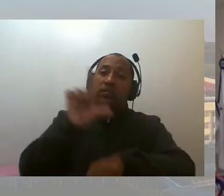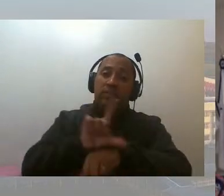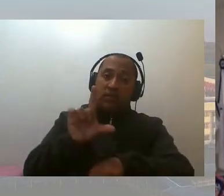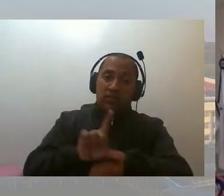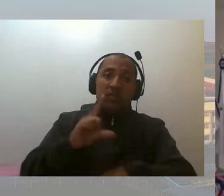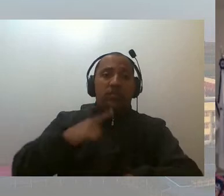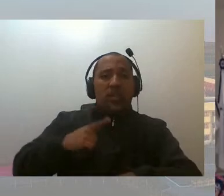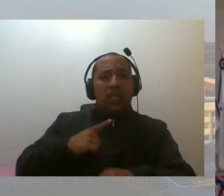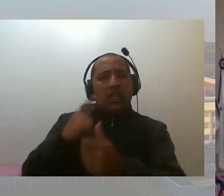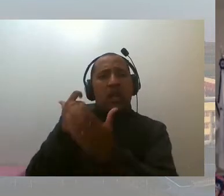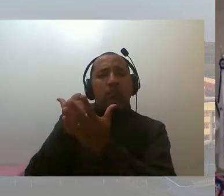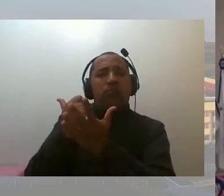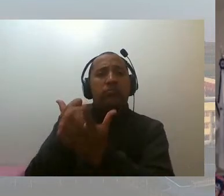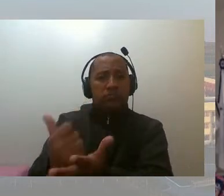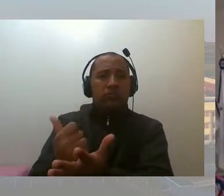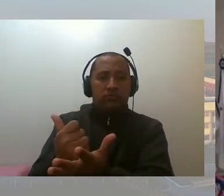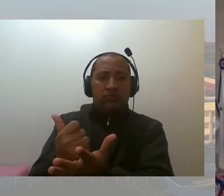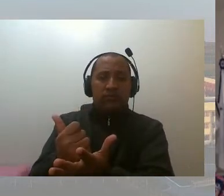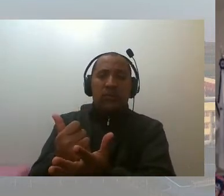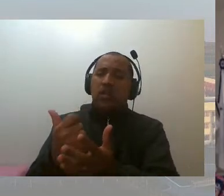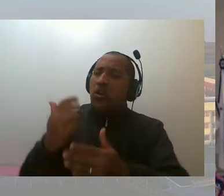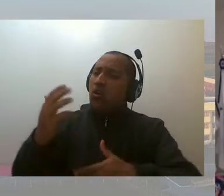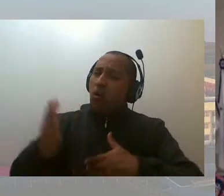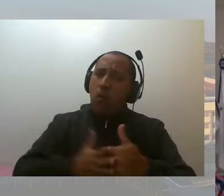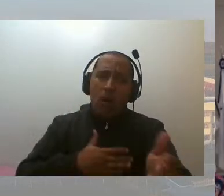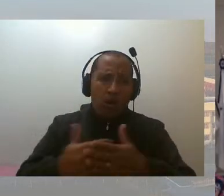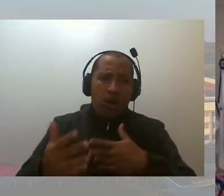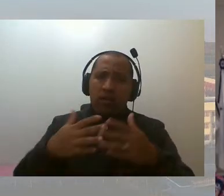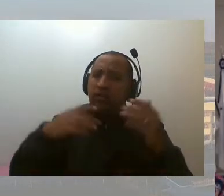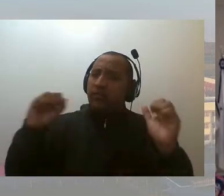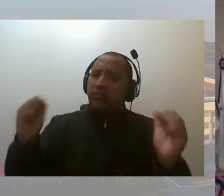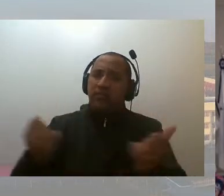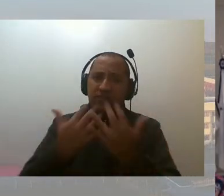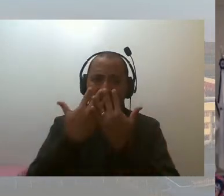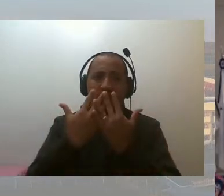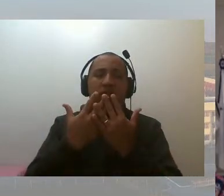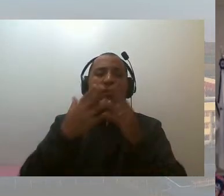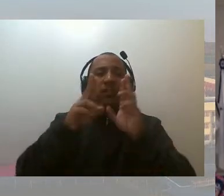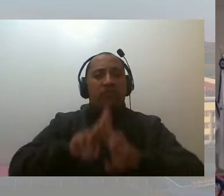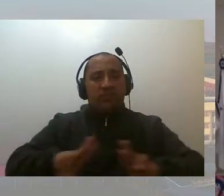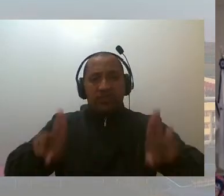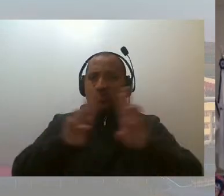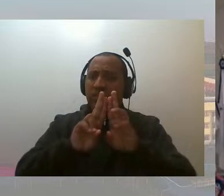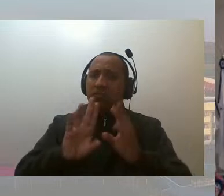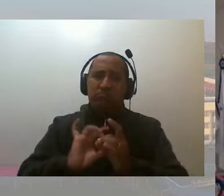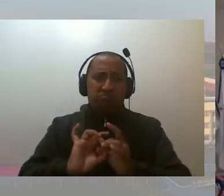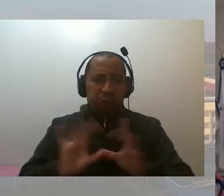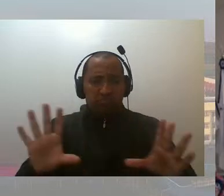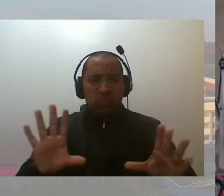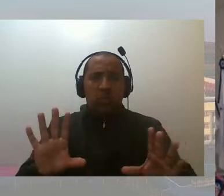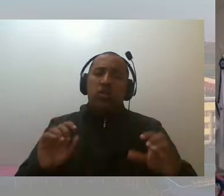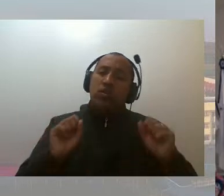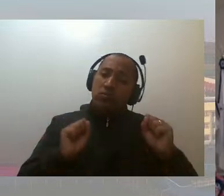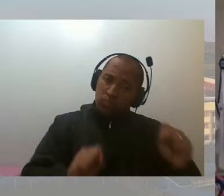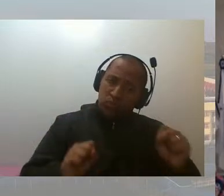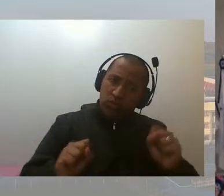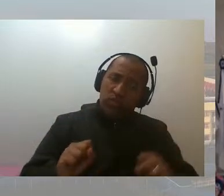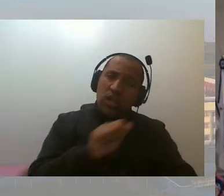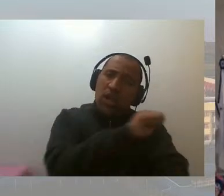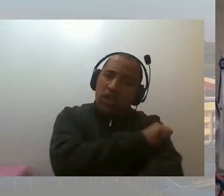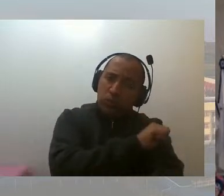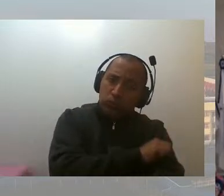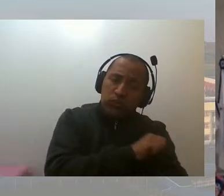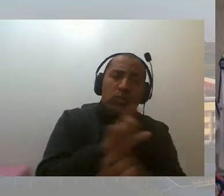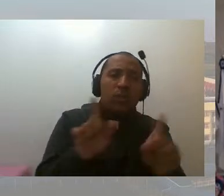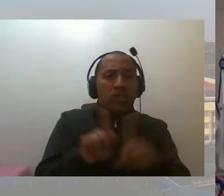suporte para fazer qualquer evento universitário. tanto de amparo de discentes como amparo de